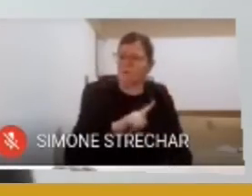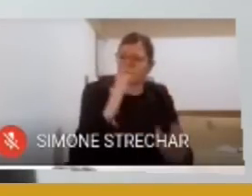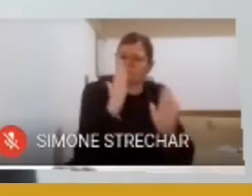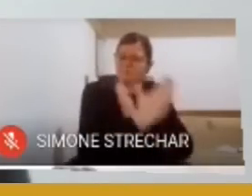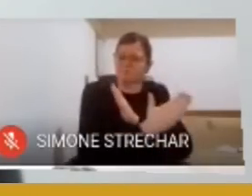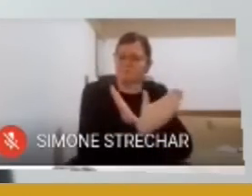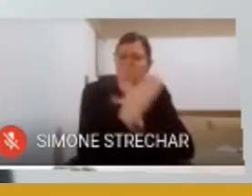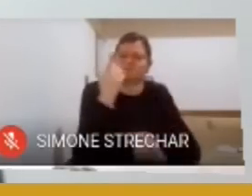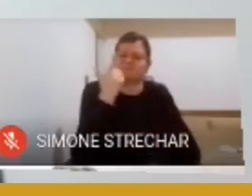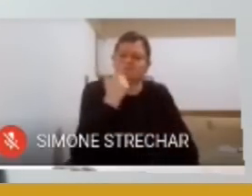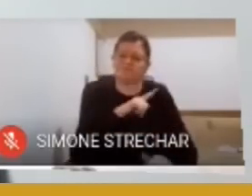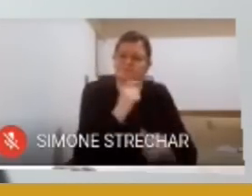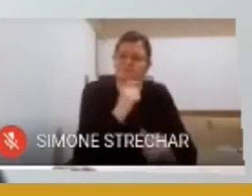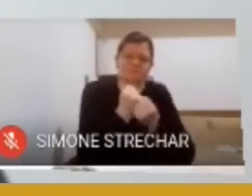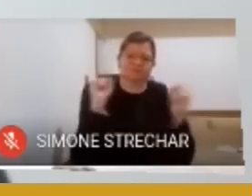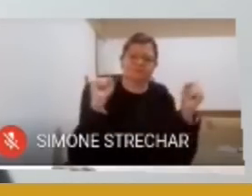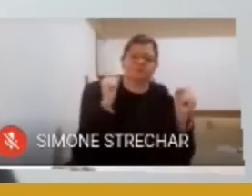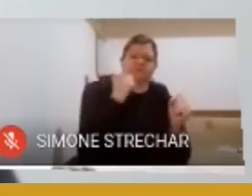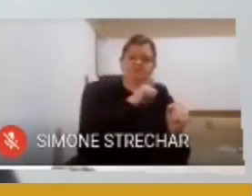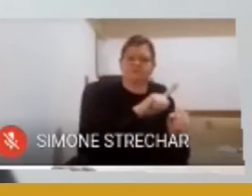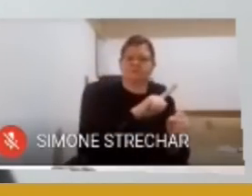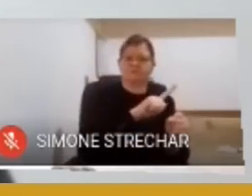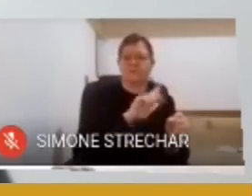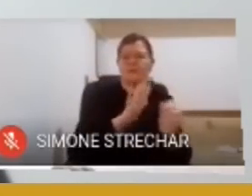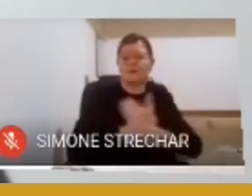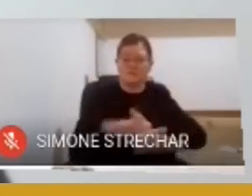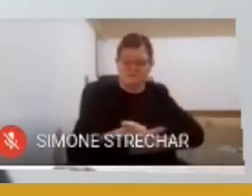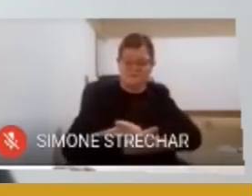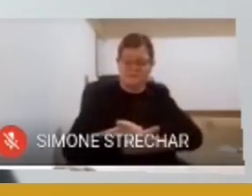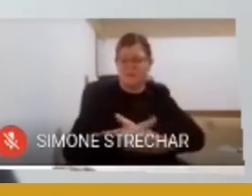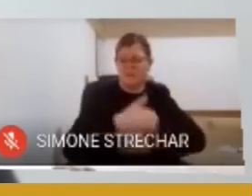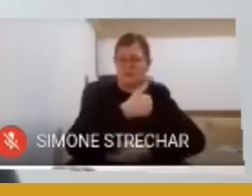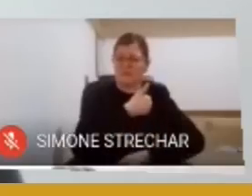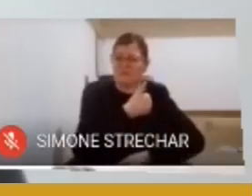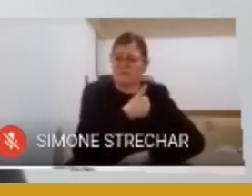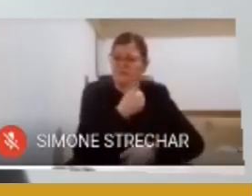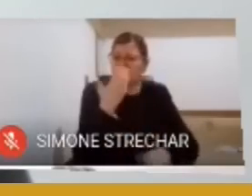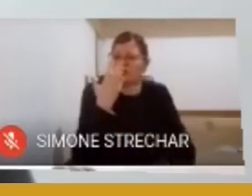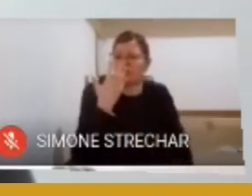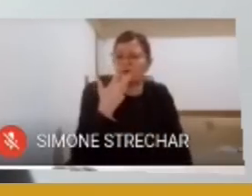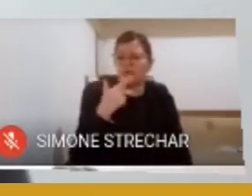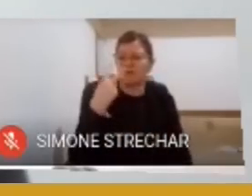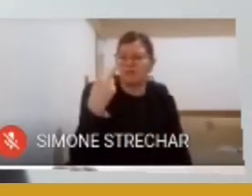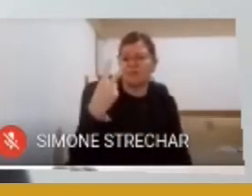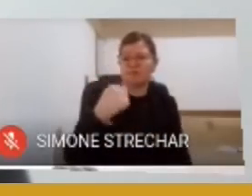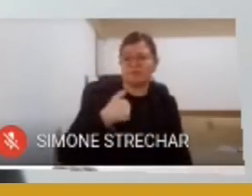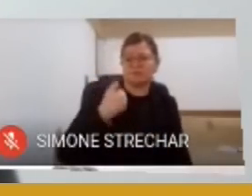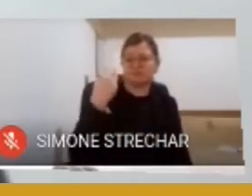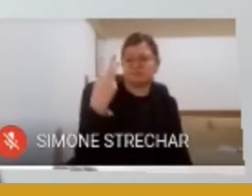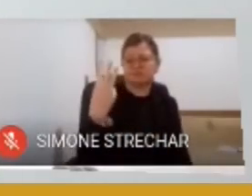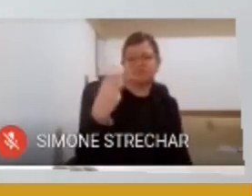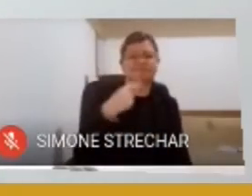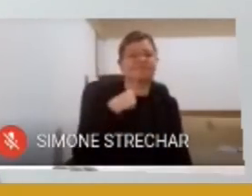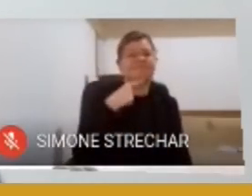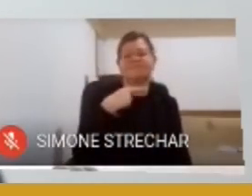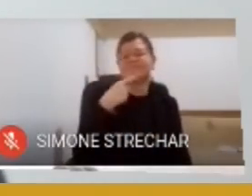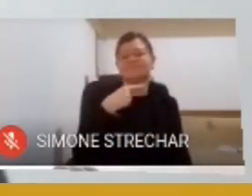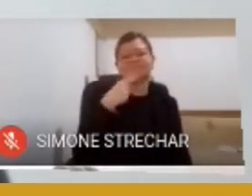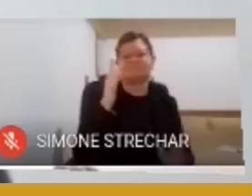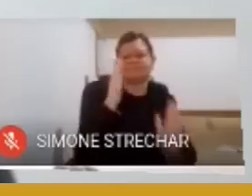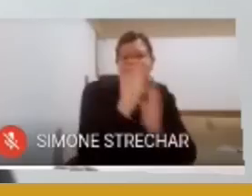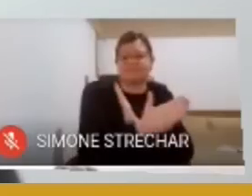infelizmente, não consegue se esquivar dessa violência sexual. Por isso que é importante, é fundamental o nosso olhar atento